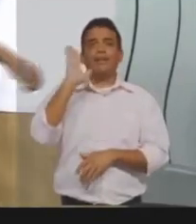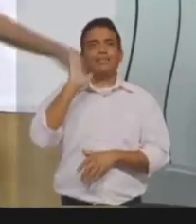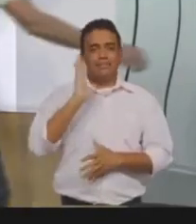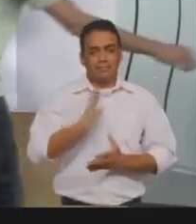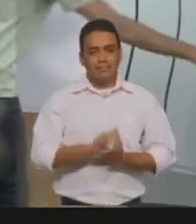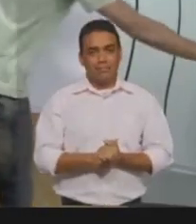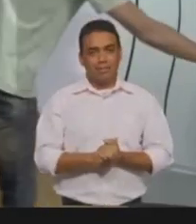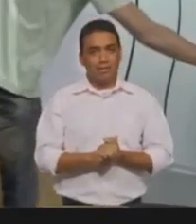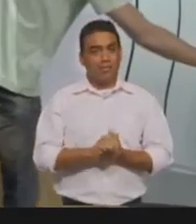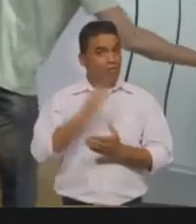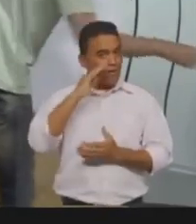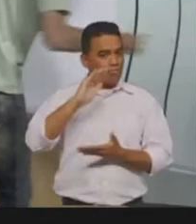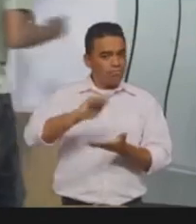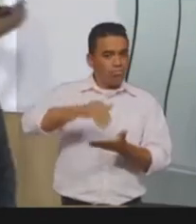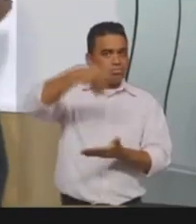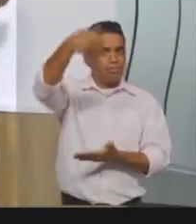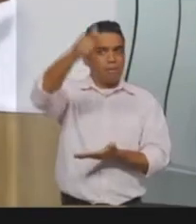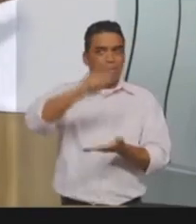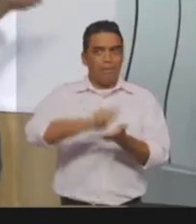aqui.